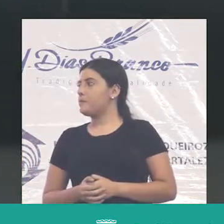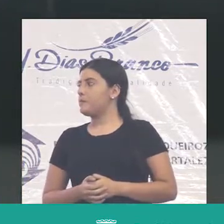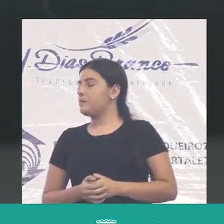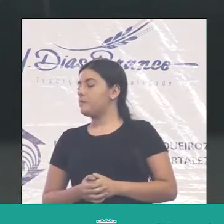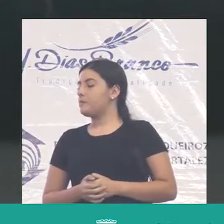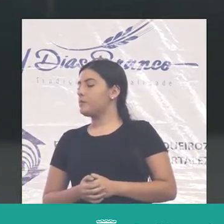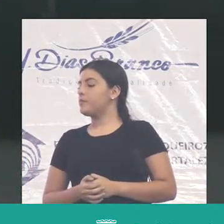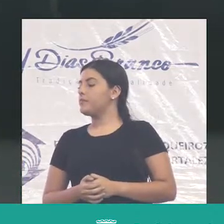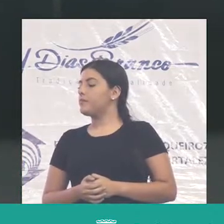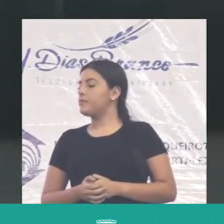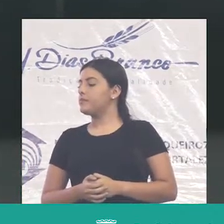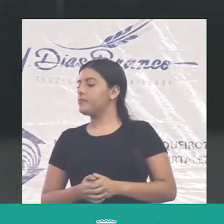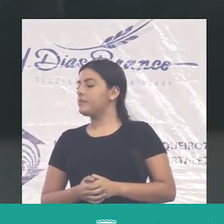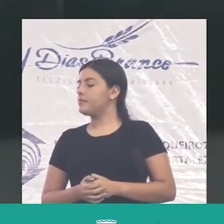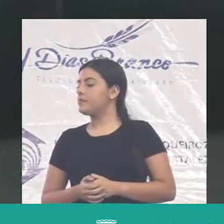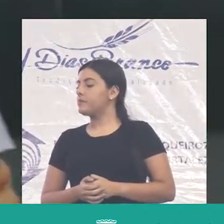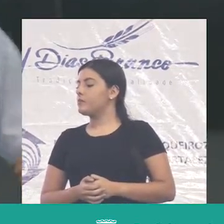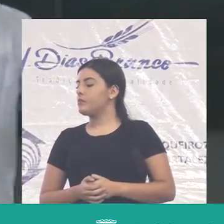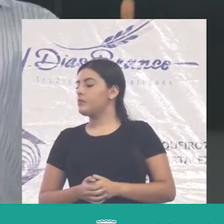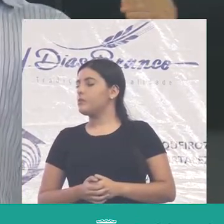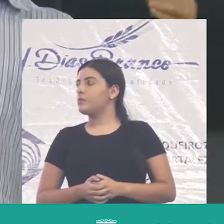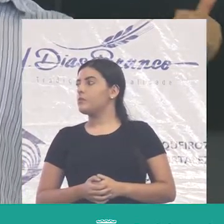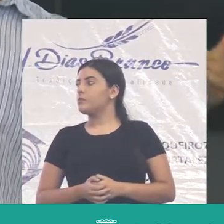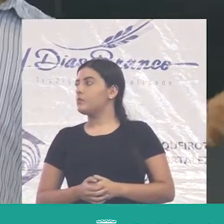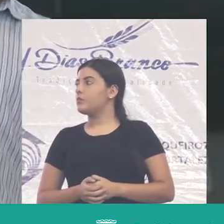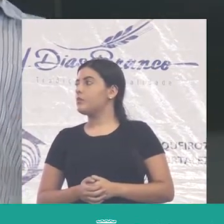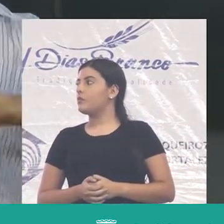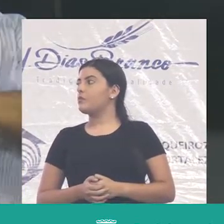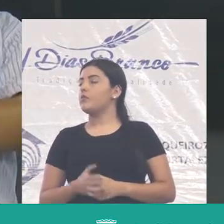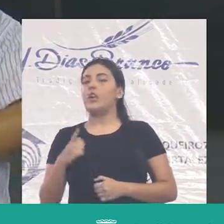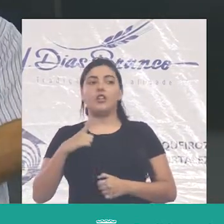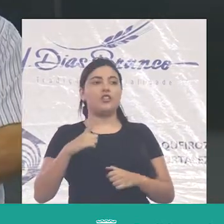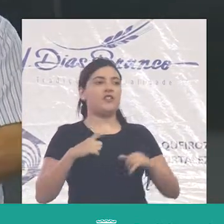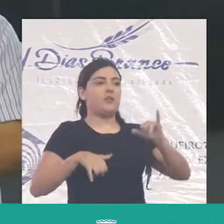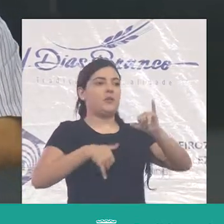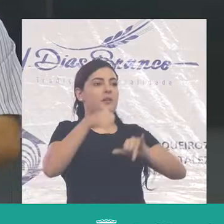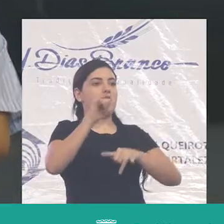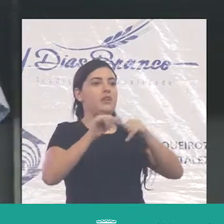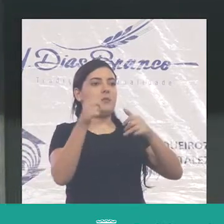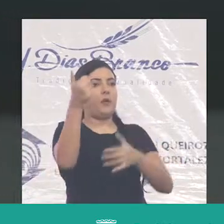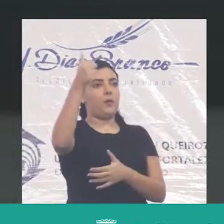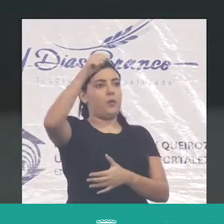são 260 metros quadrados, vai ser 260 litros de impermeabilizante.